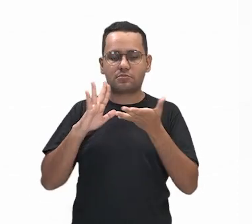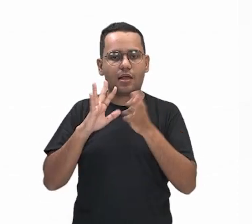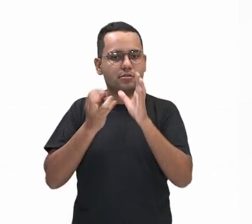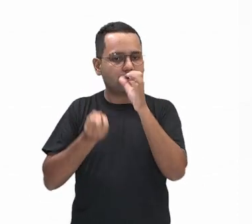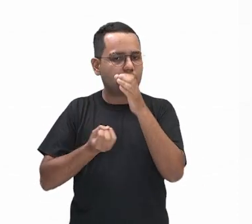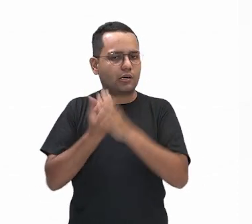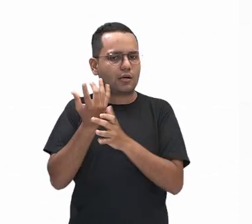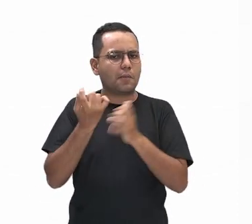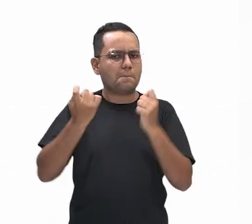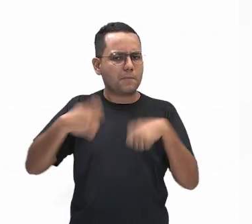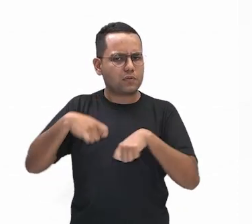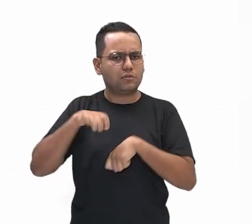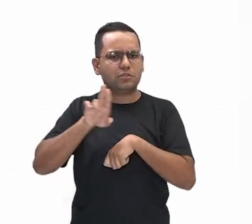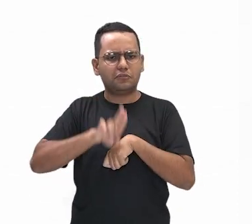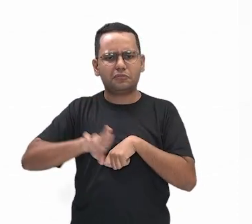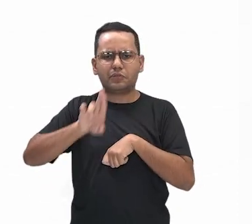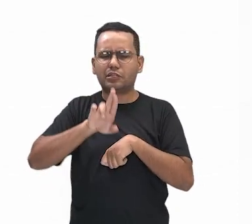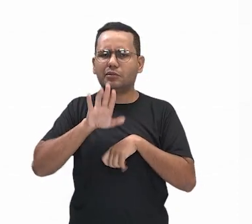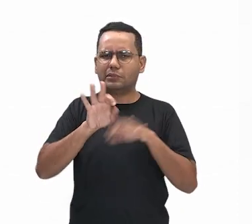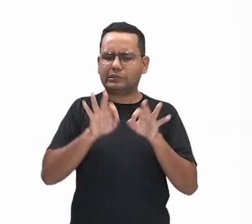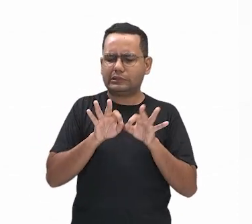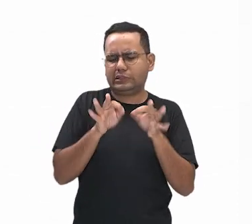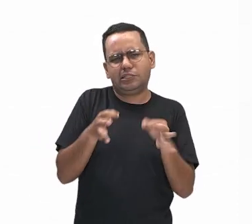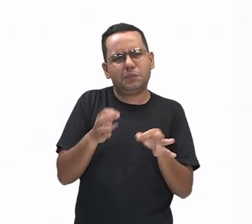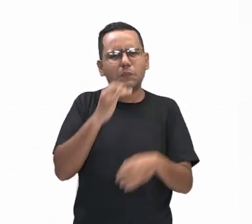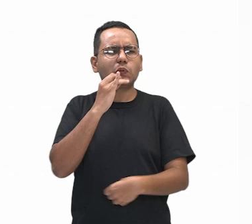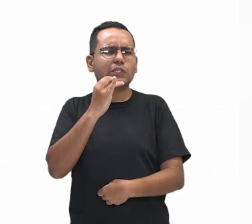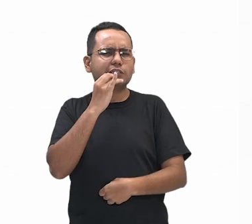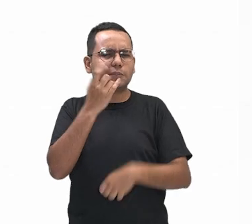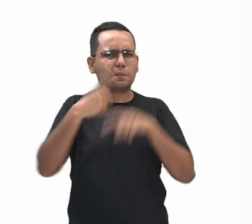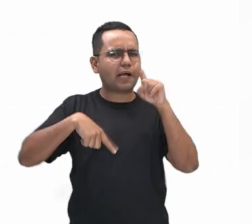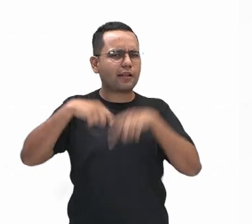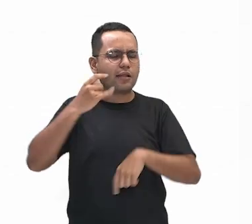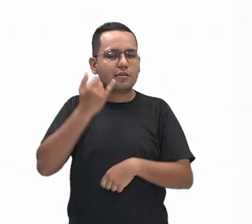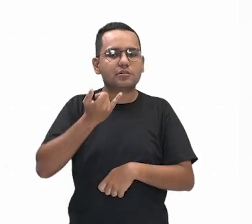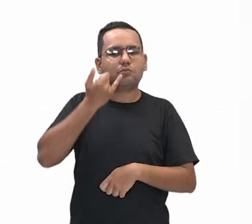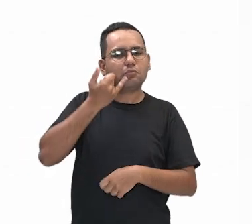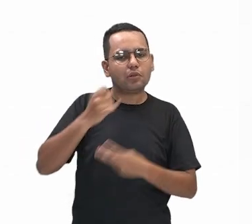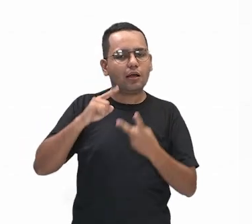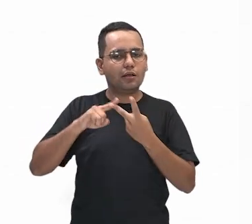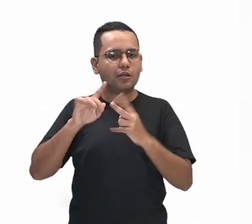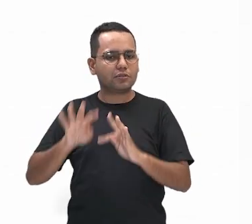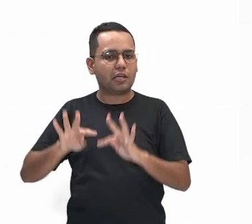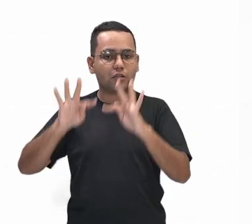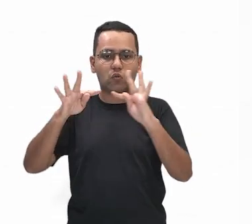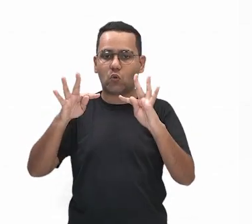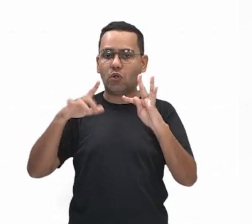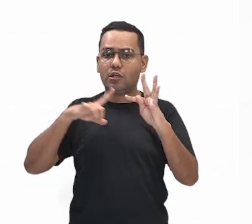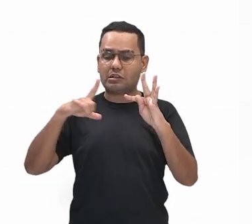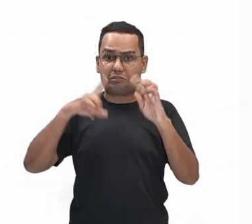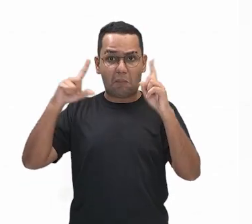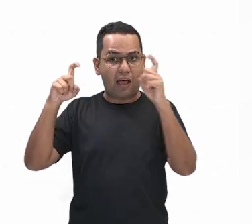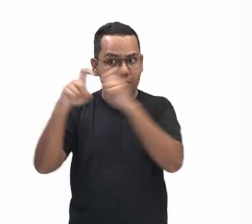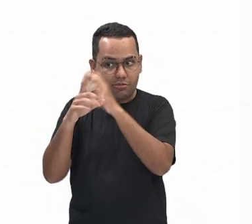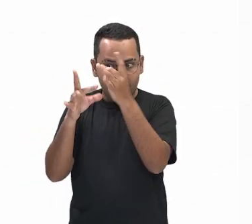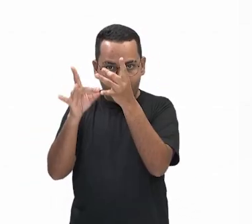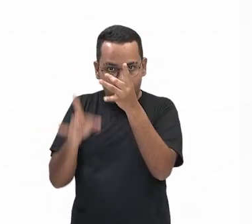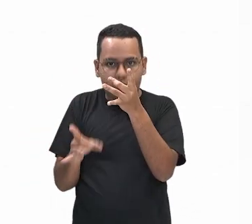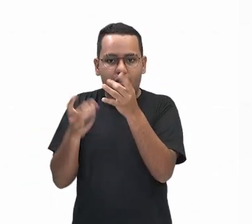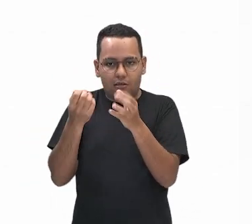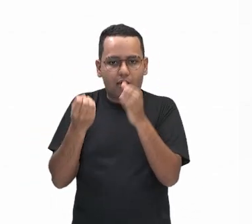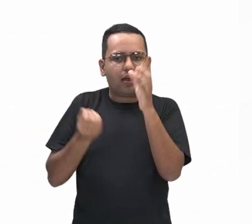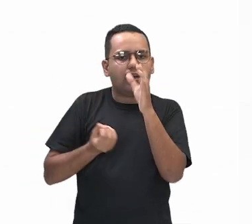feitas usando recursos simples, como celulares, ou tecnologias mais complexas que permitem a criação